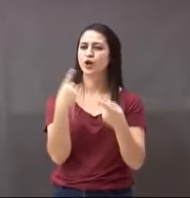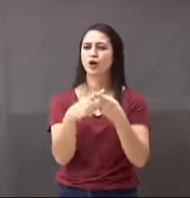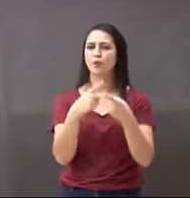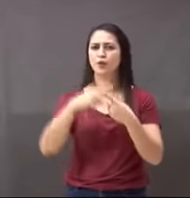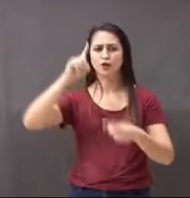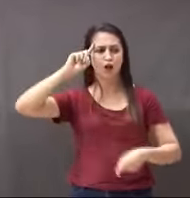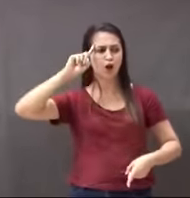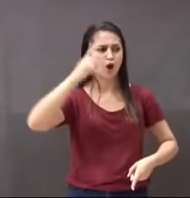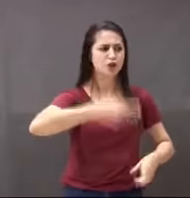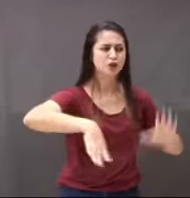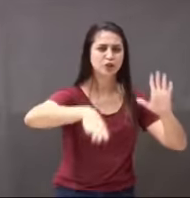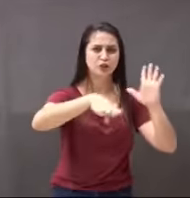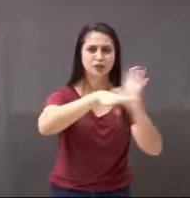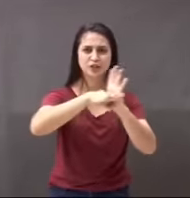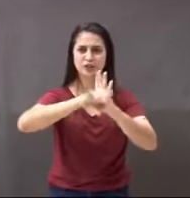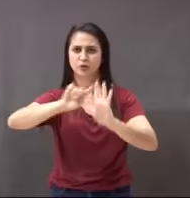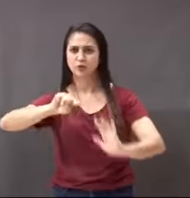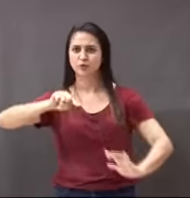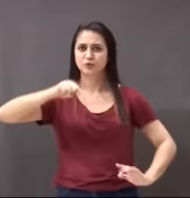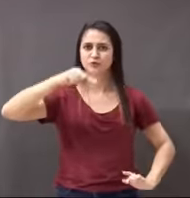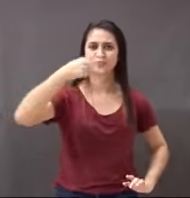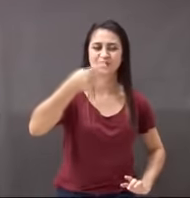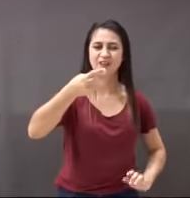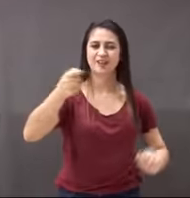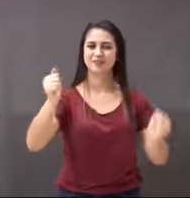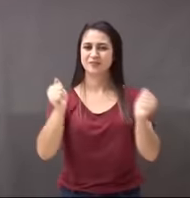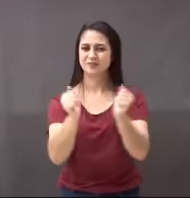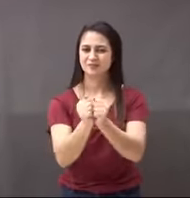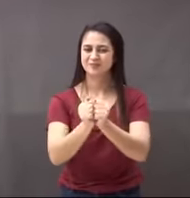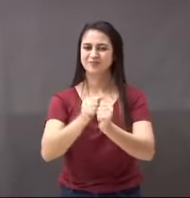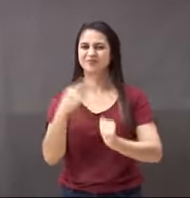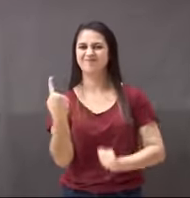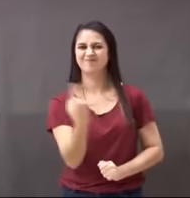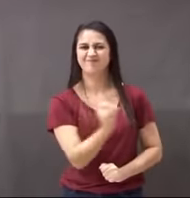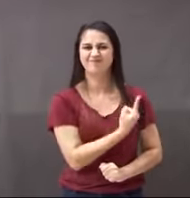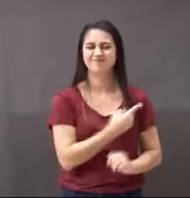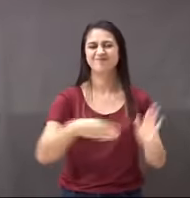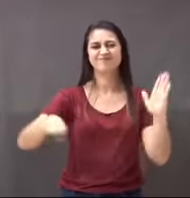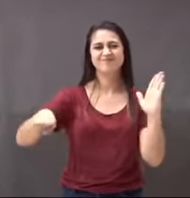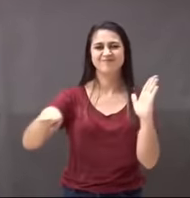Pois a ordem é chegar do outro lado e você vai chegar.